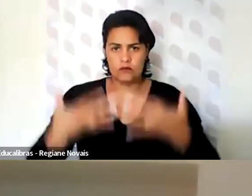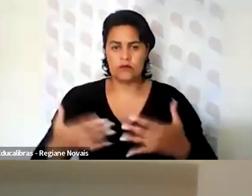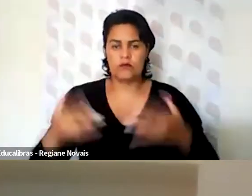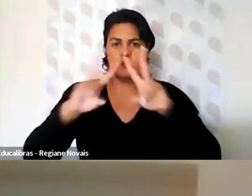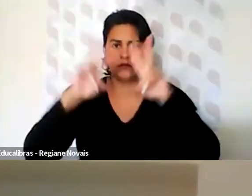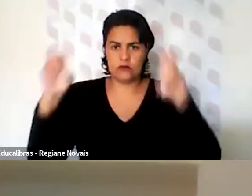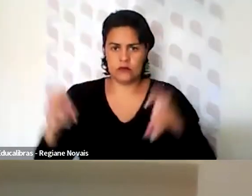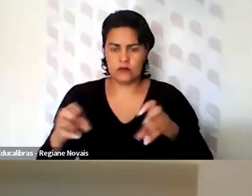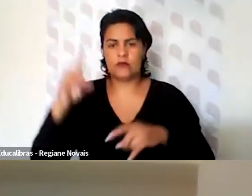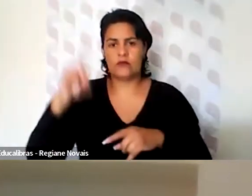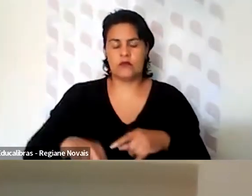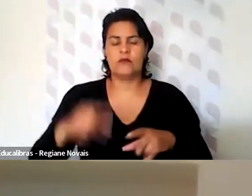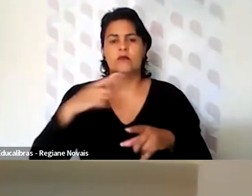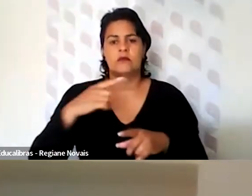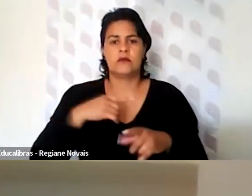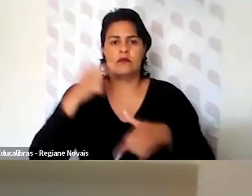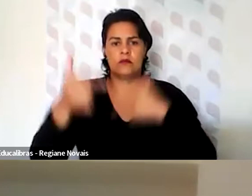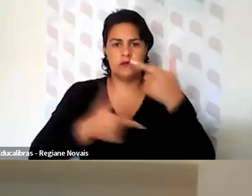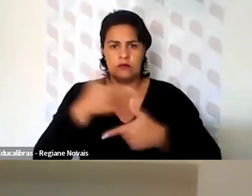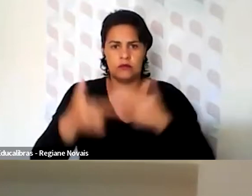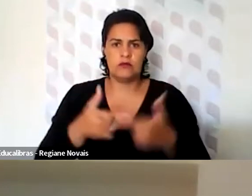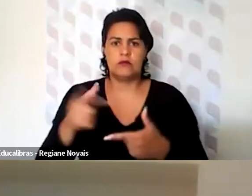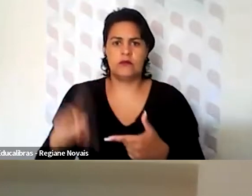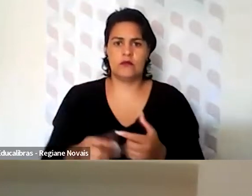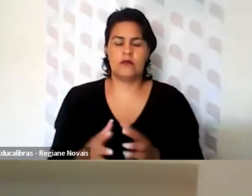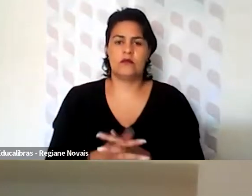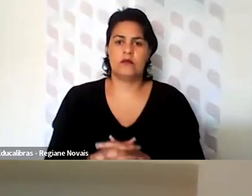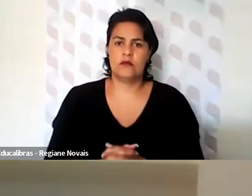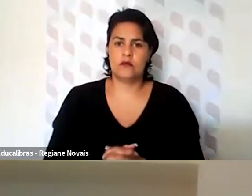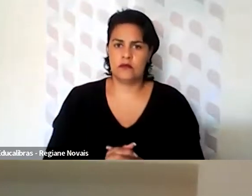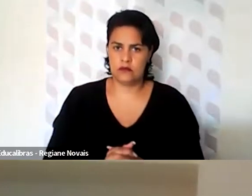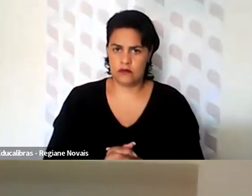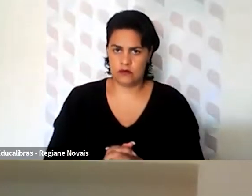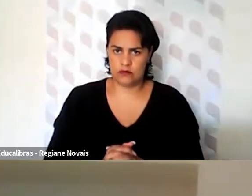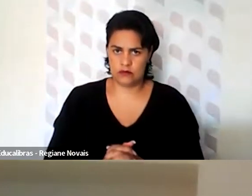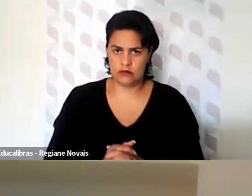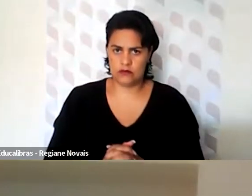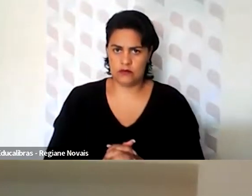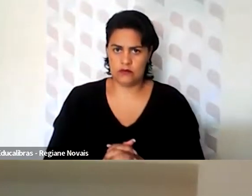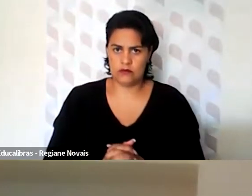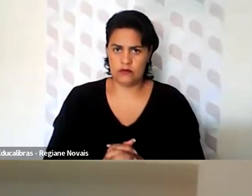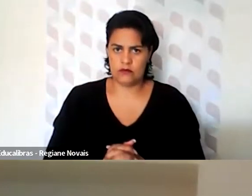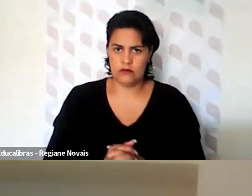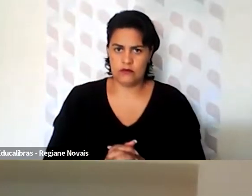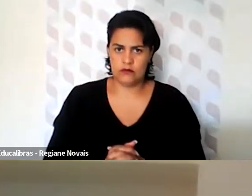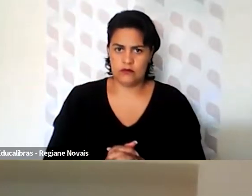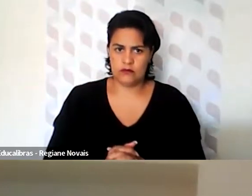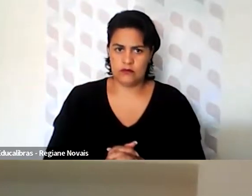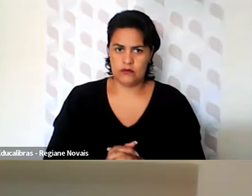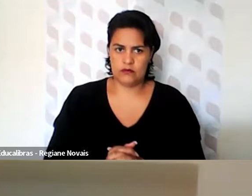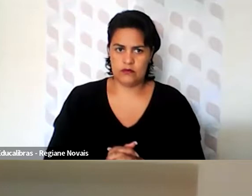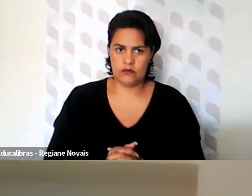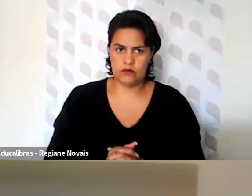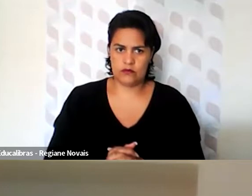à frente dos povos indígenas e dando um protagonismo renovado para uma luta que é fundamental para o destino do planeta. Prazer